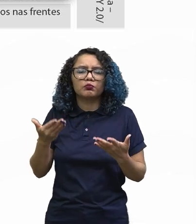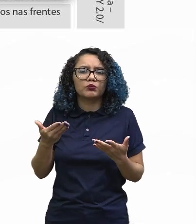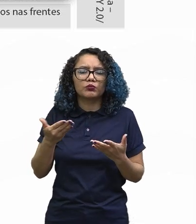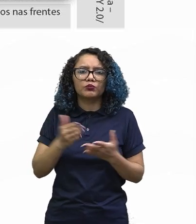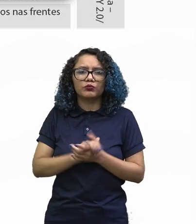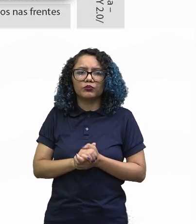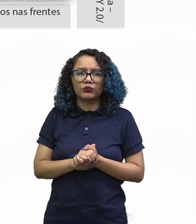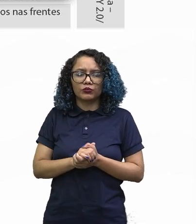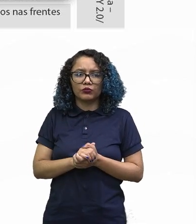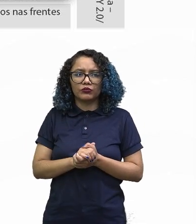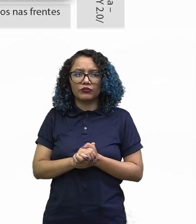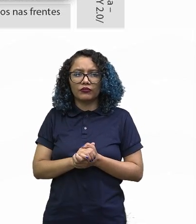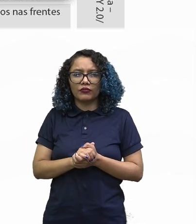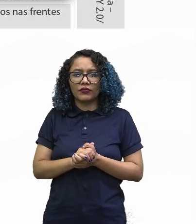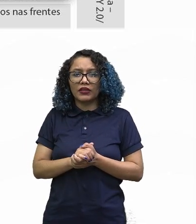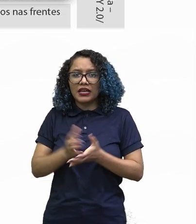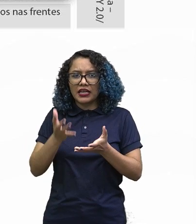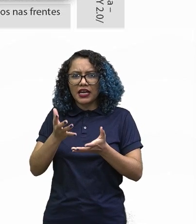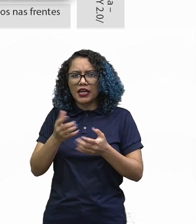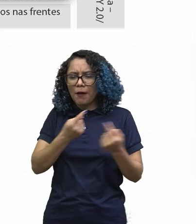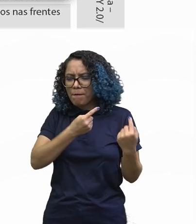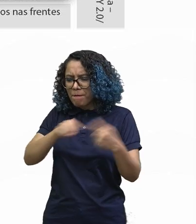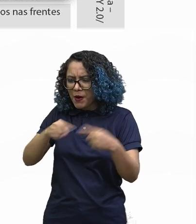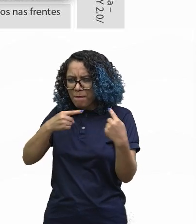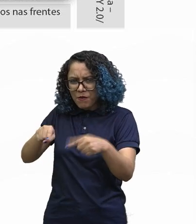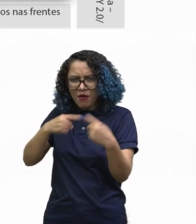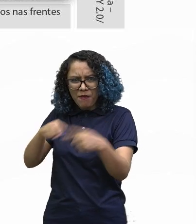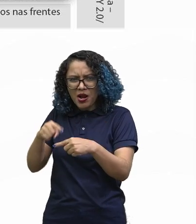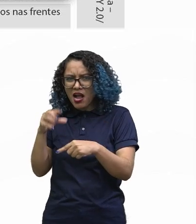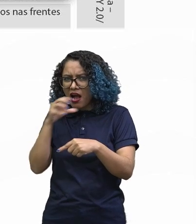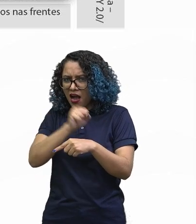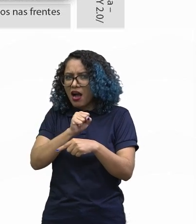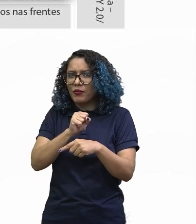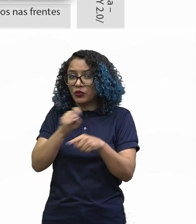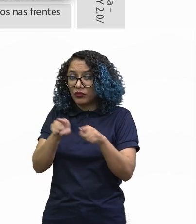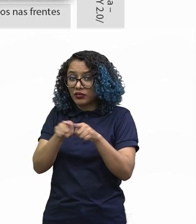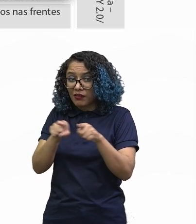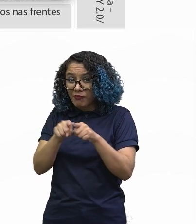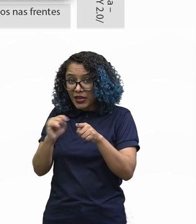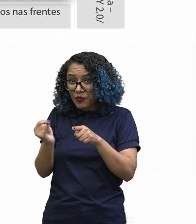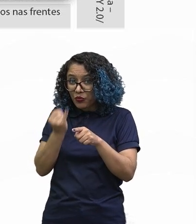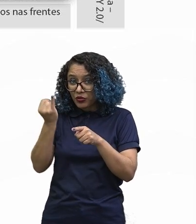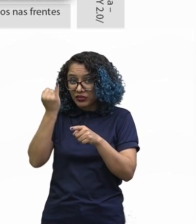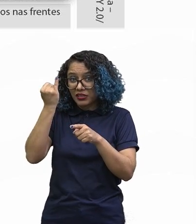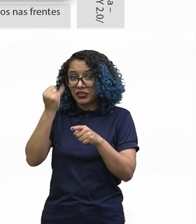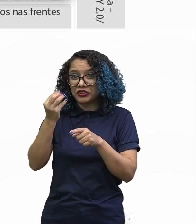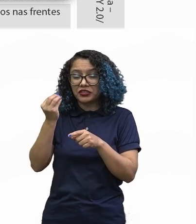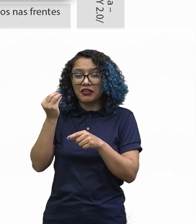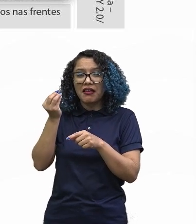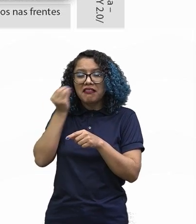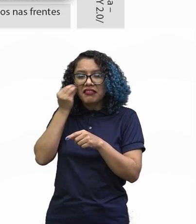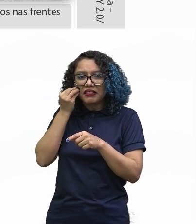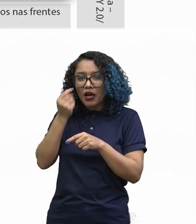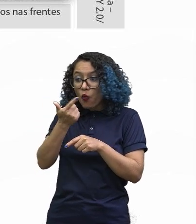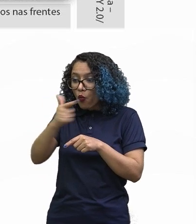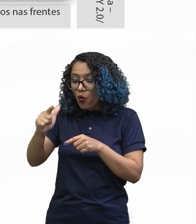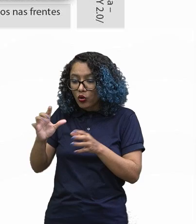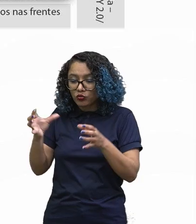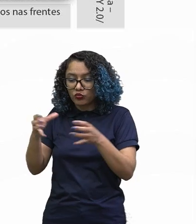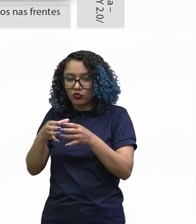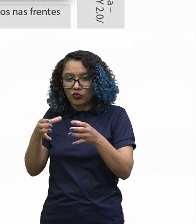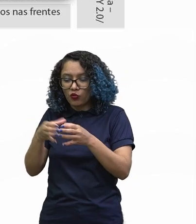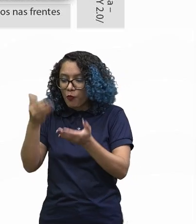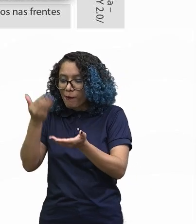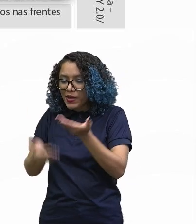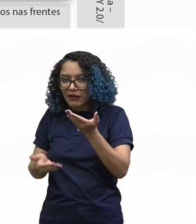de lançar ataques rápidos e decisivos para desestabilizar o inimigo e tentar